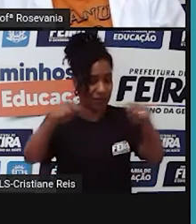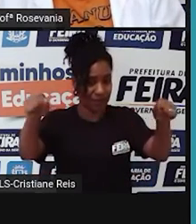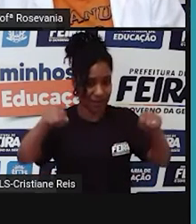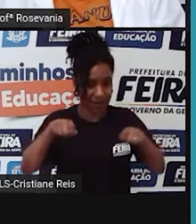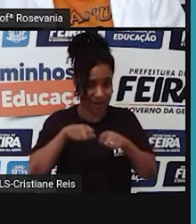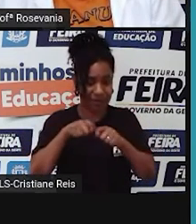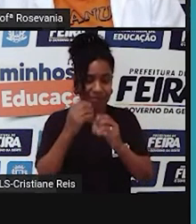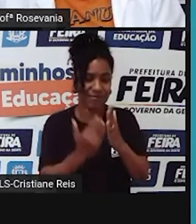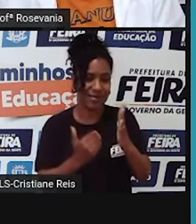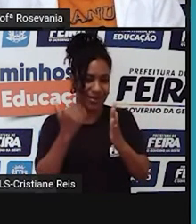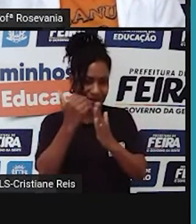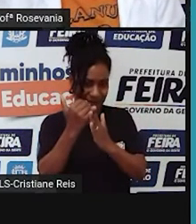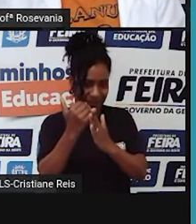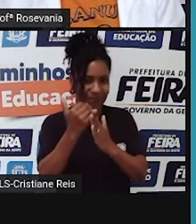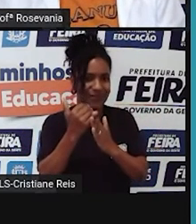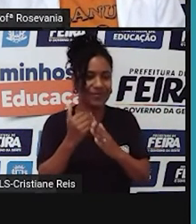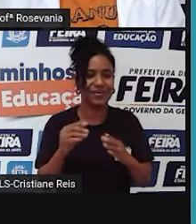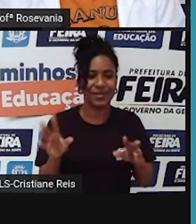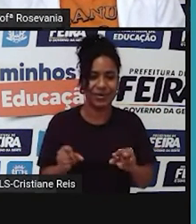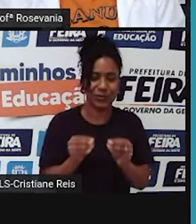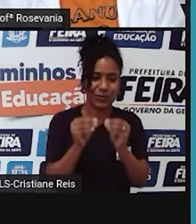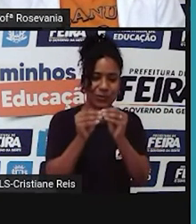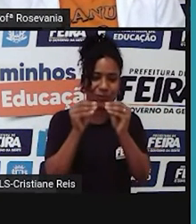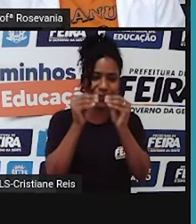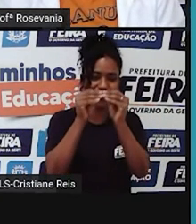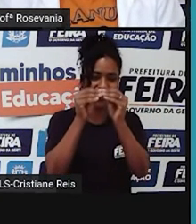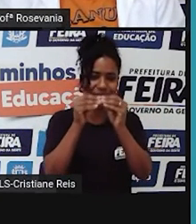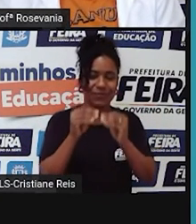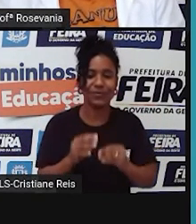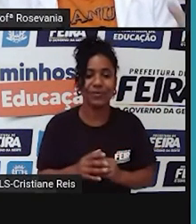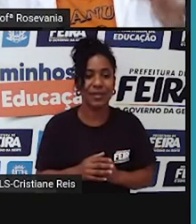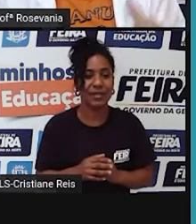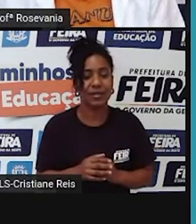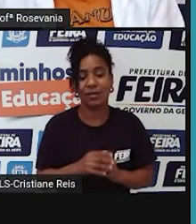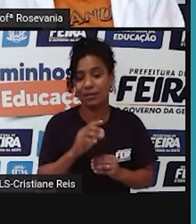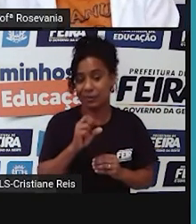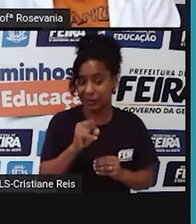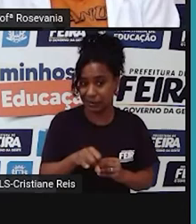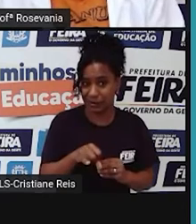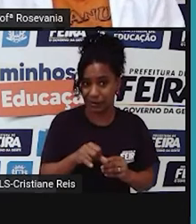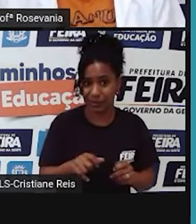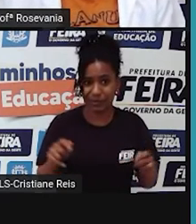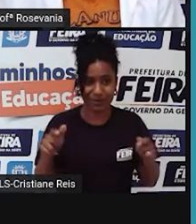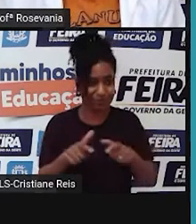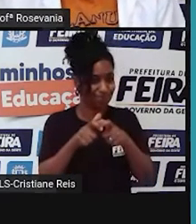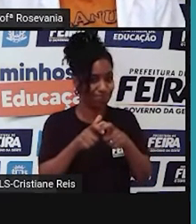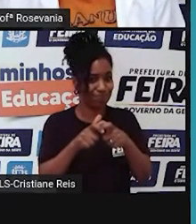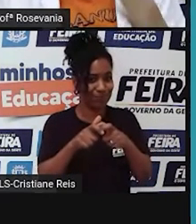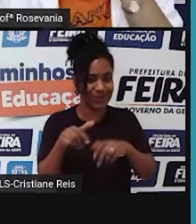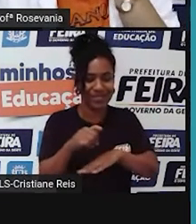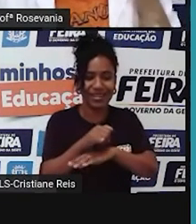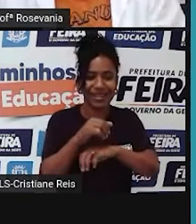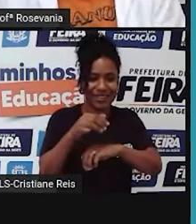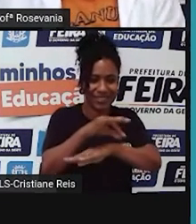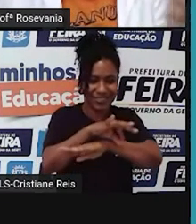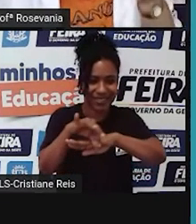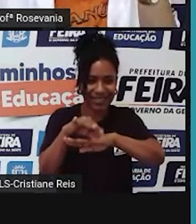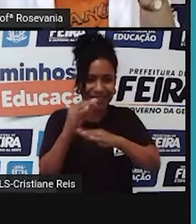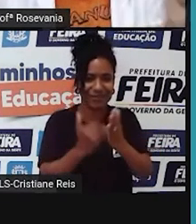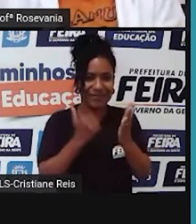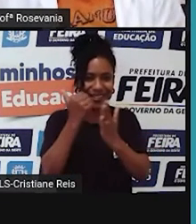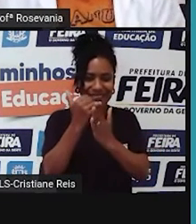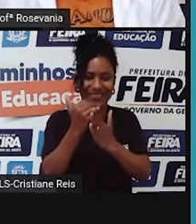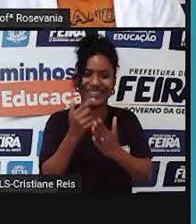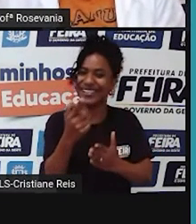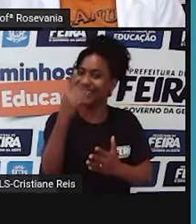detalhe menor, escala menor. Então o que é que eu tenho? Área menor, detalhe maior, escala maior, entenderam?